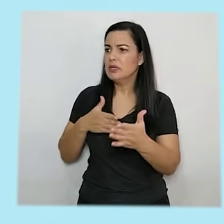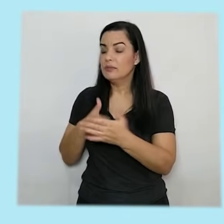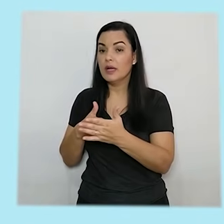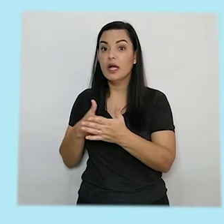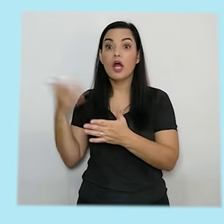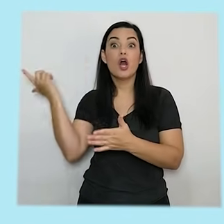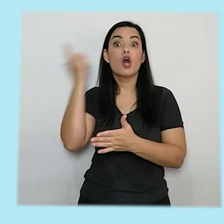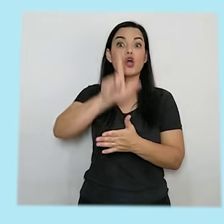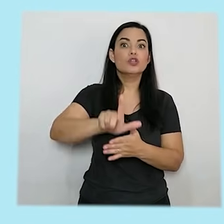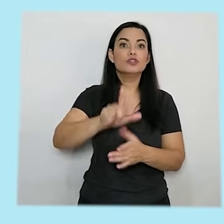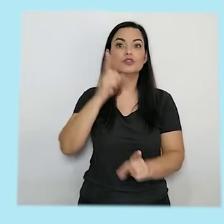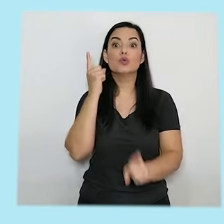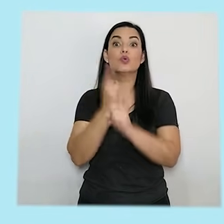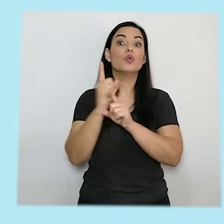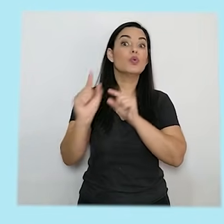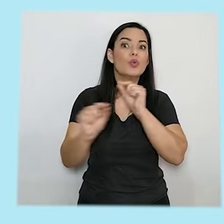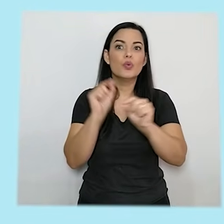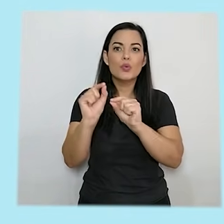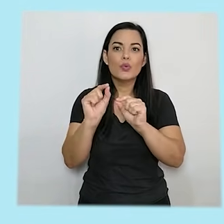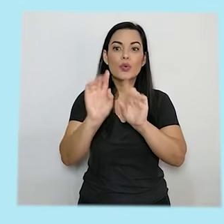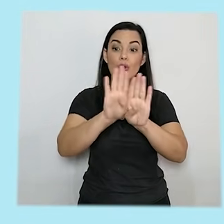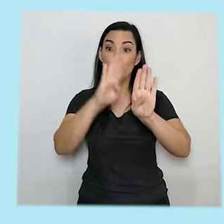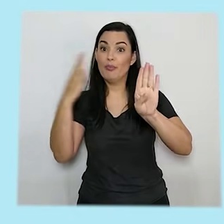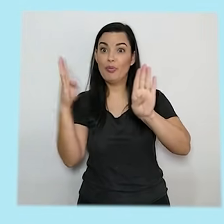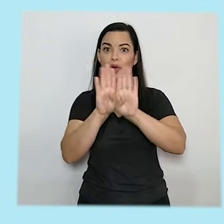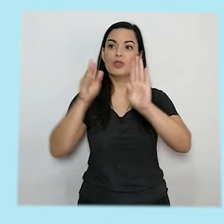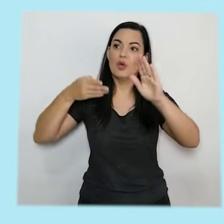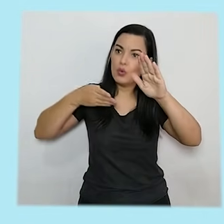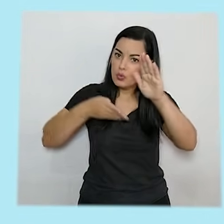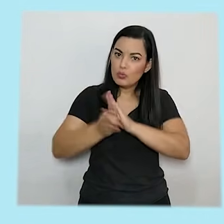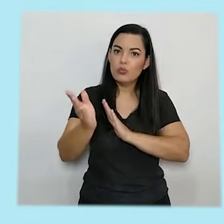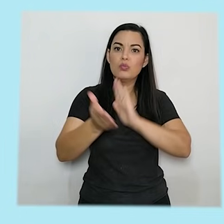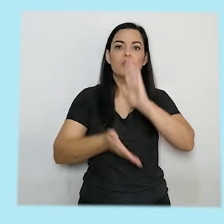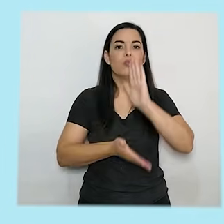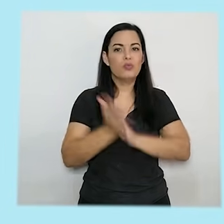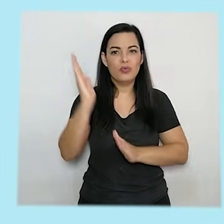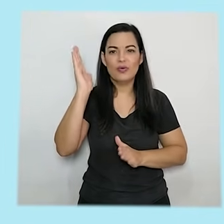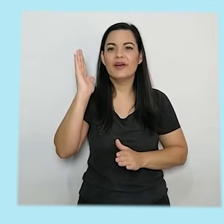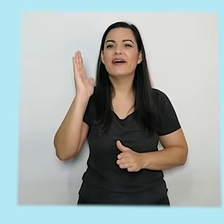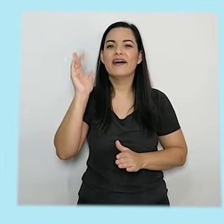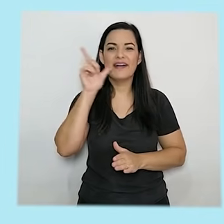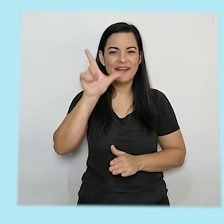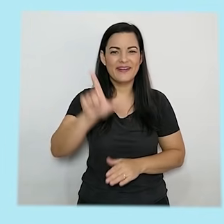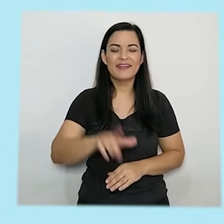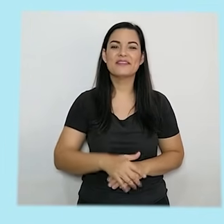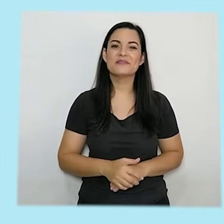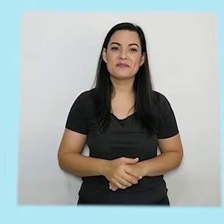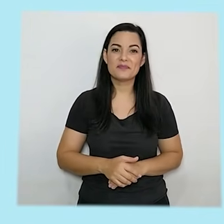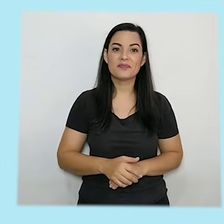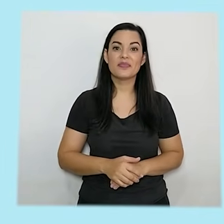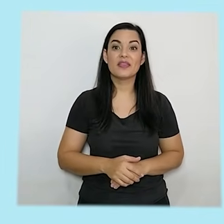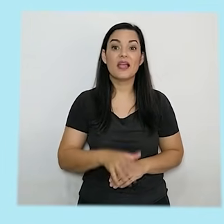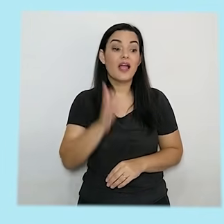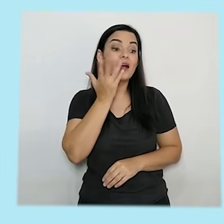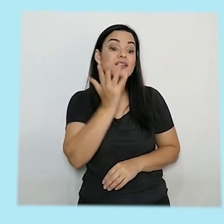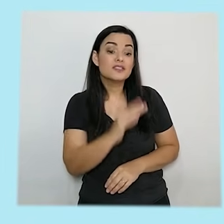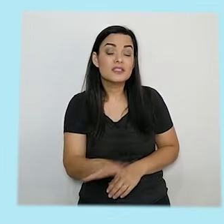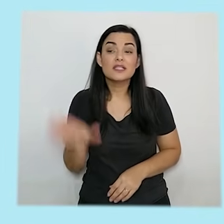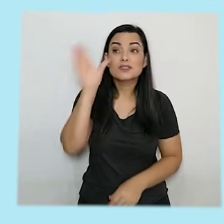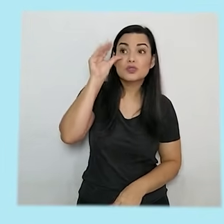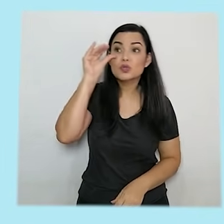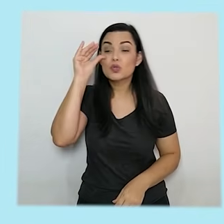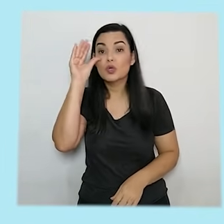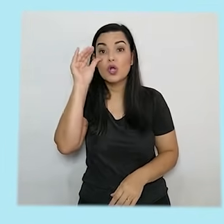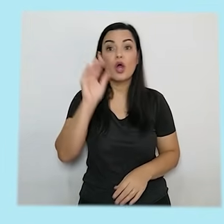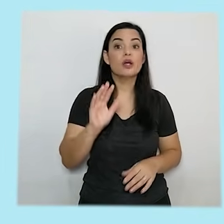sorte, conseguiu afinal encontrar a porta e fugir. escapando da curiosidade das crianças